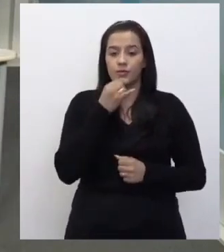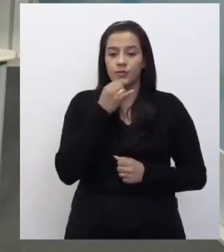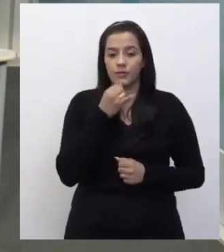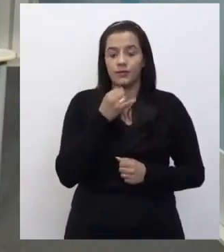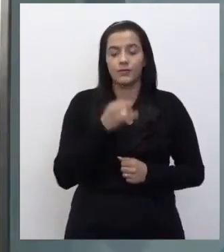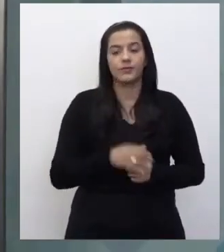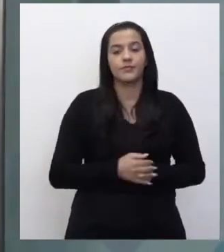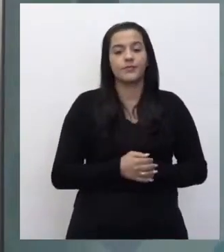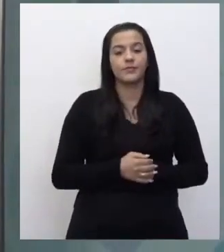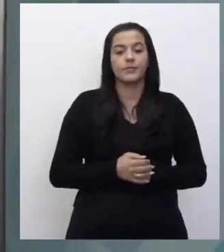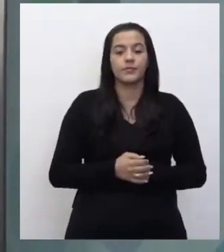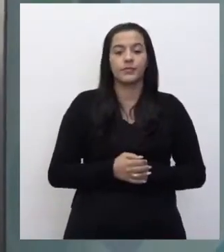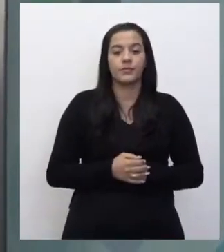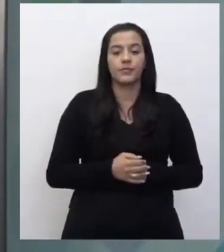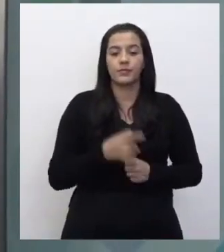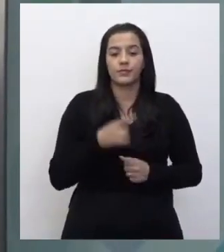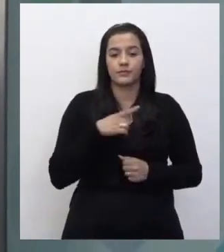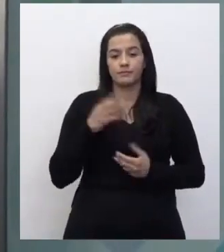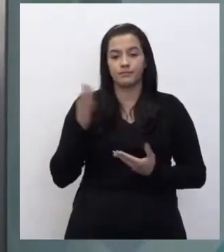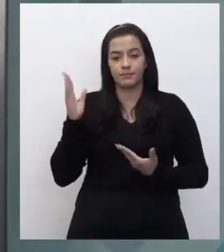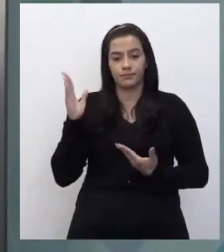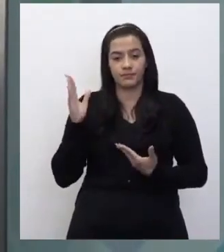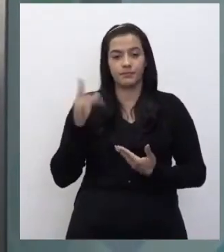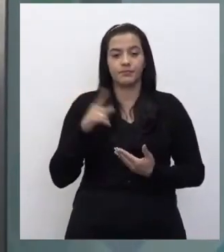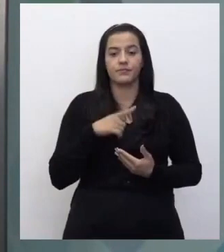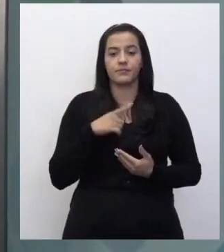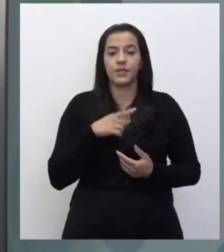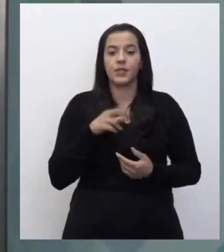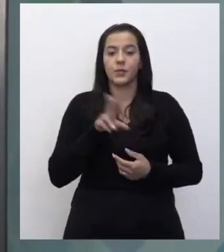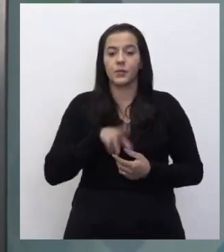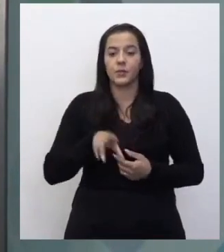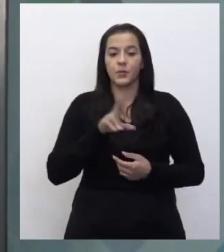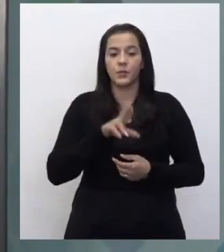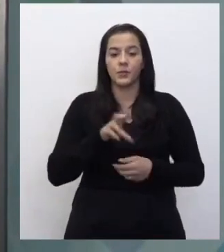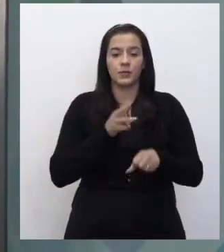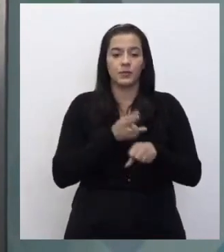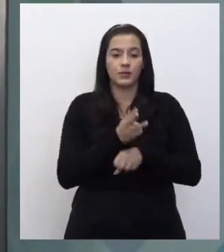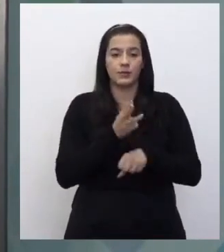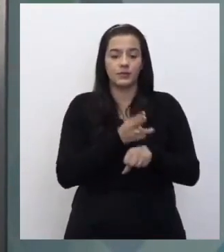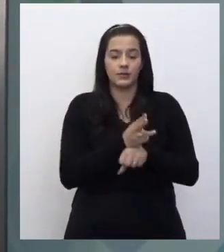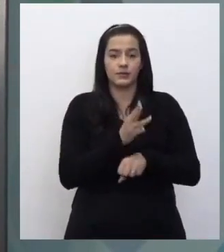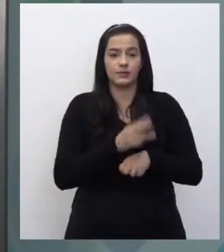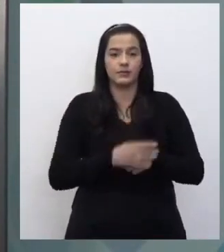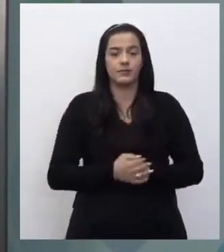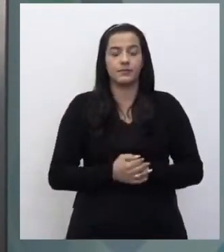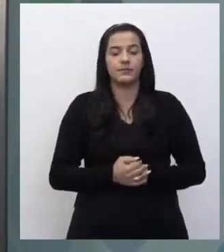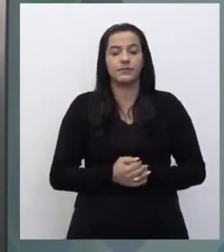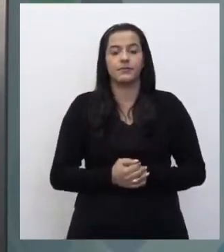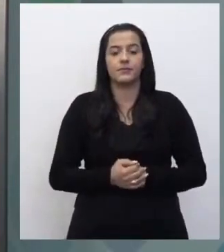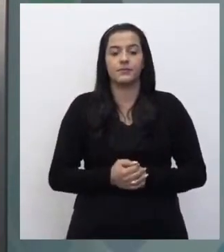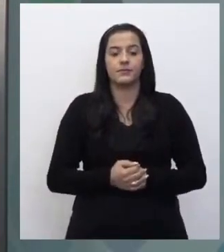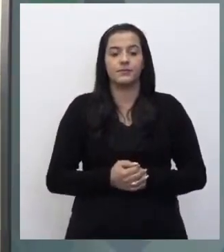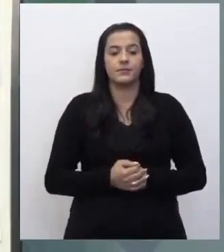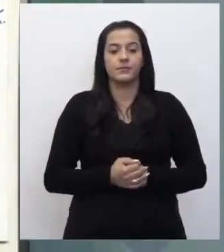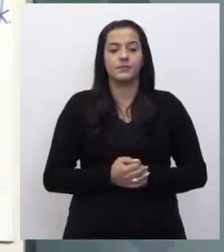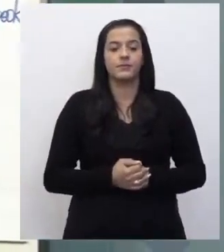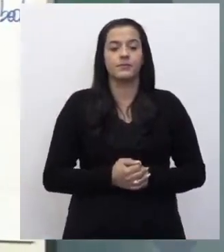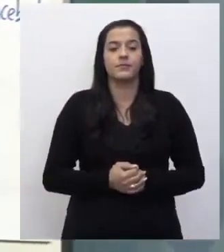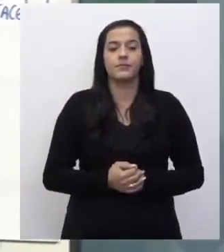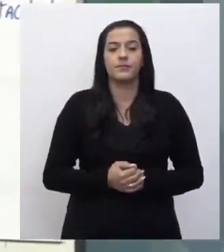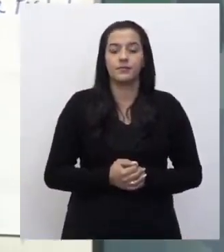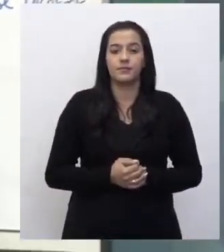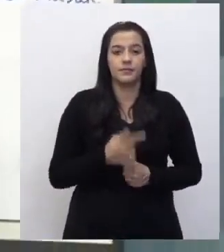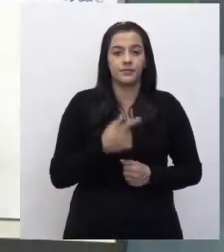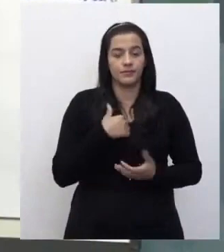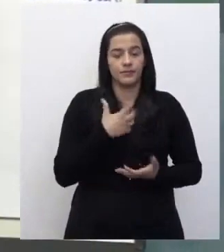é, my favorite app is WhatsApp, and I use it every day. Então, o meu